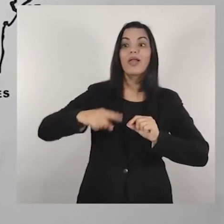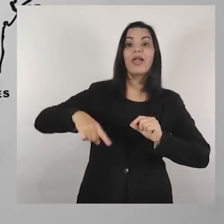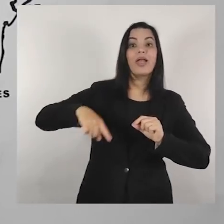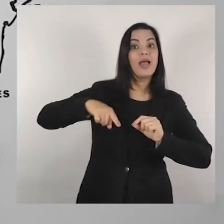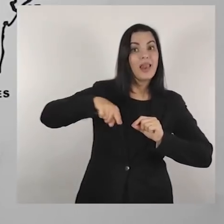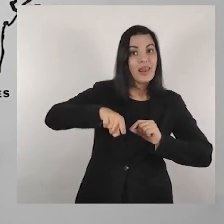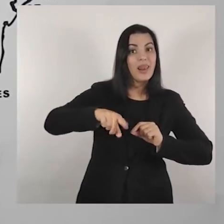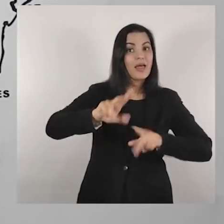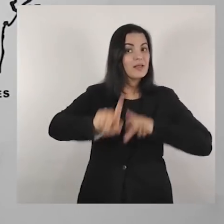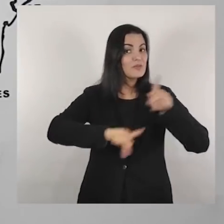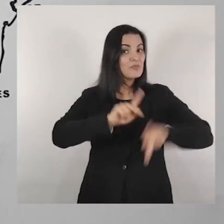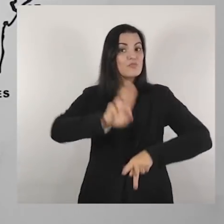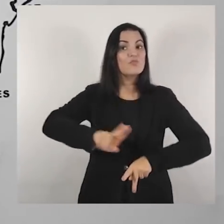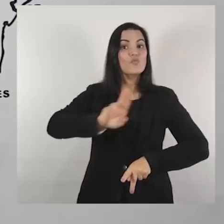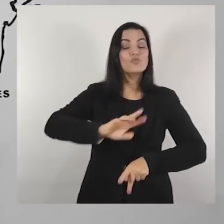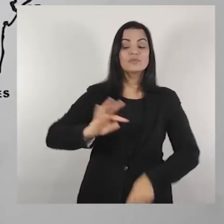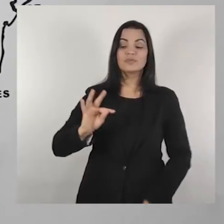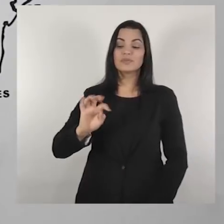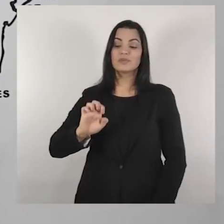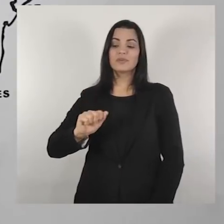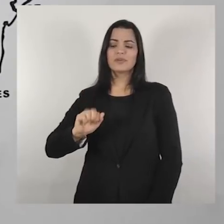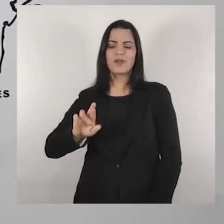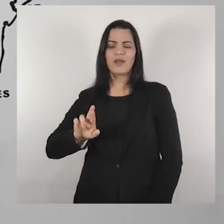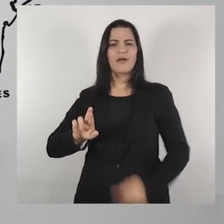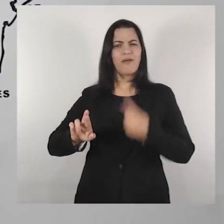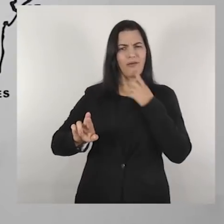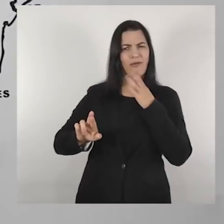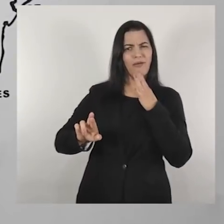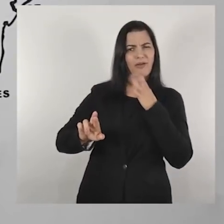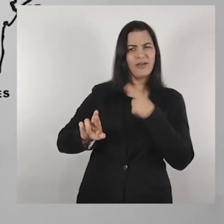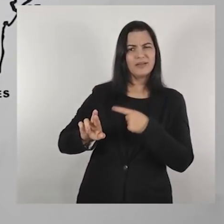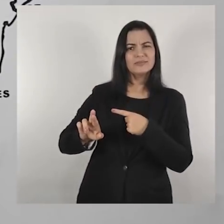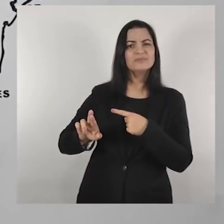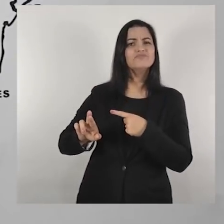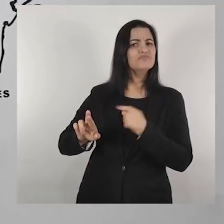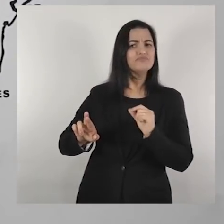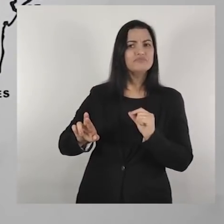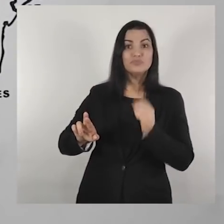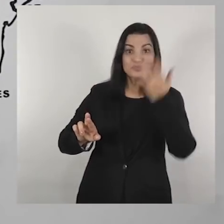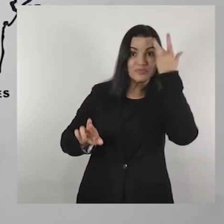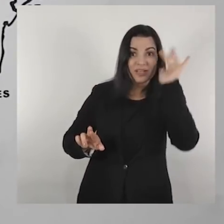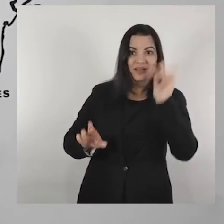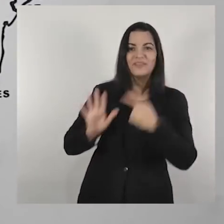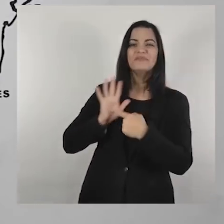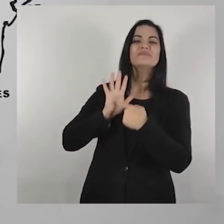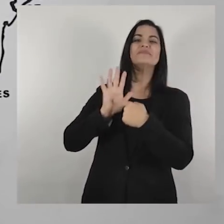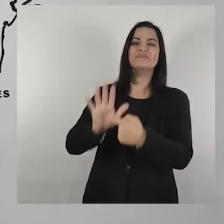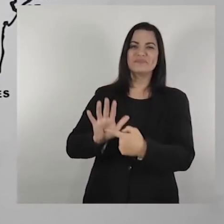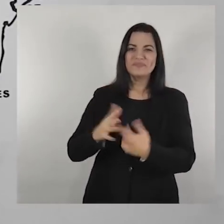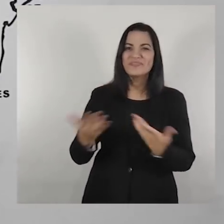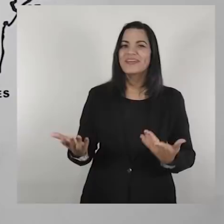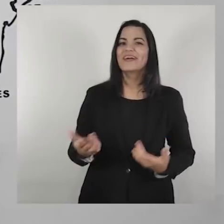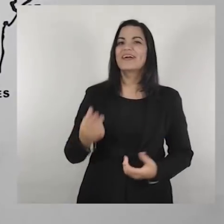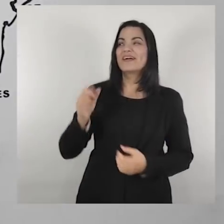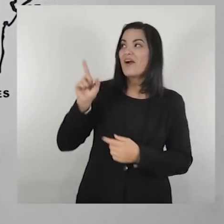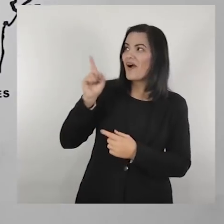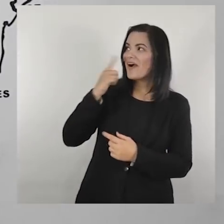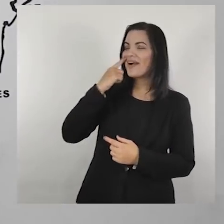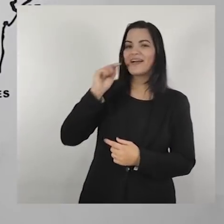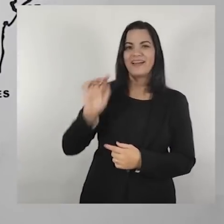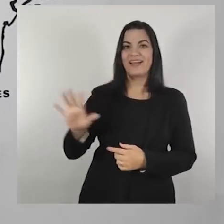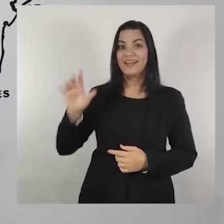o tear. Você sabe o que é um tear? Não conhece? Então eu vou te